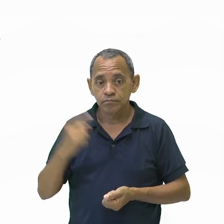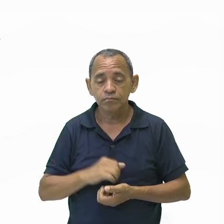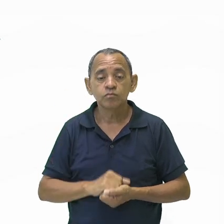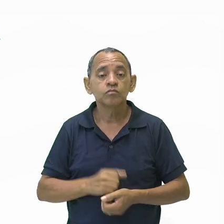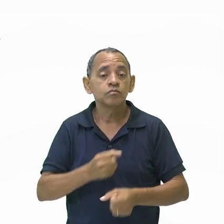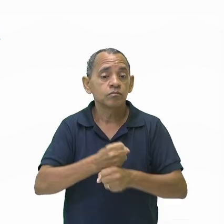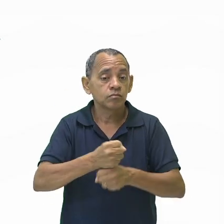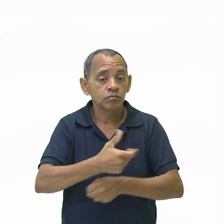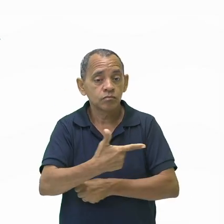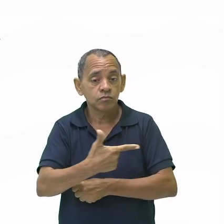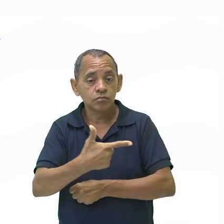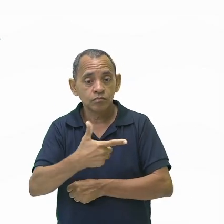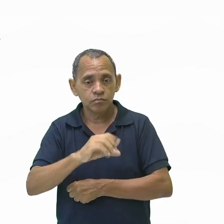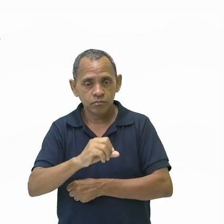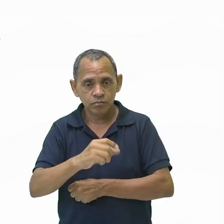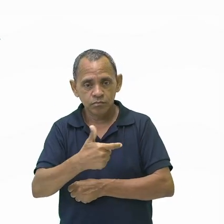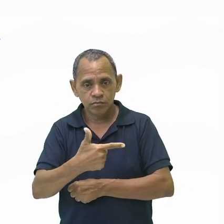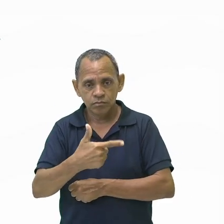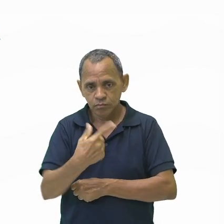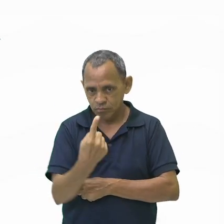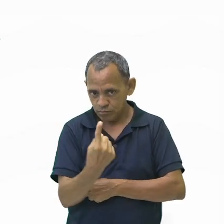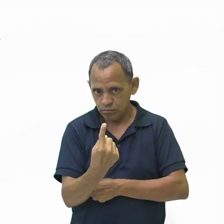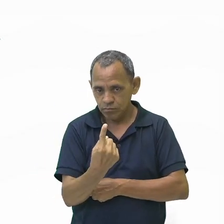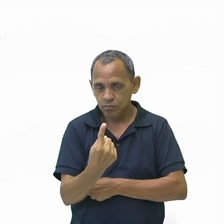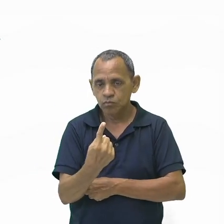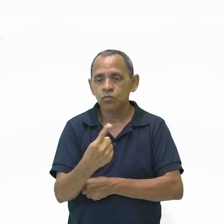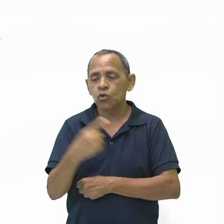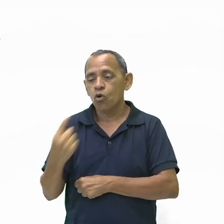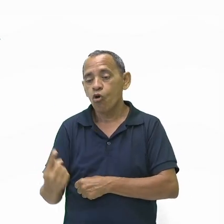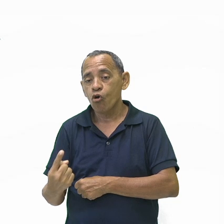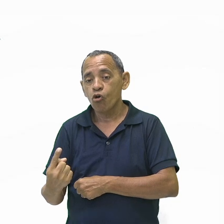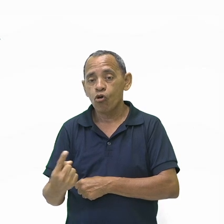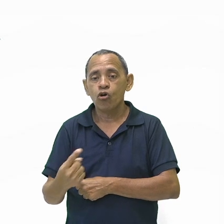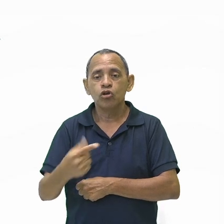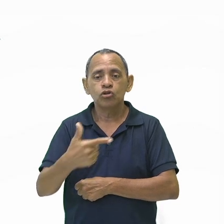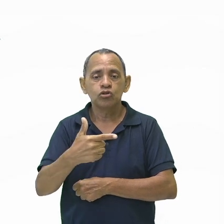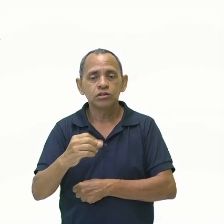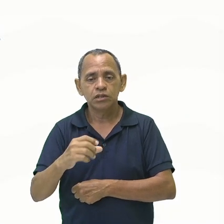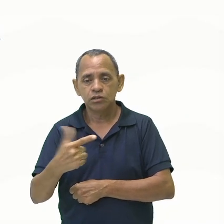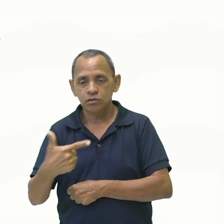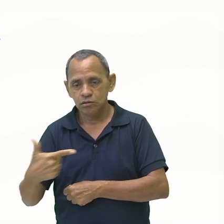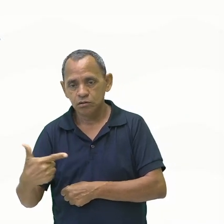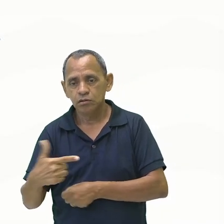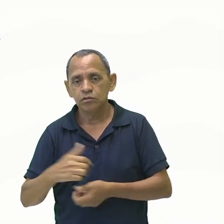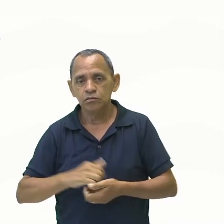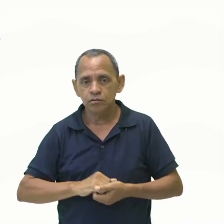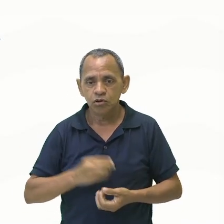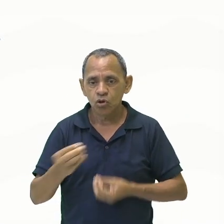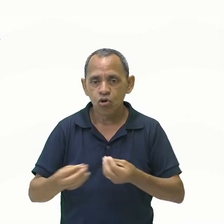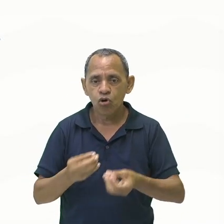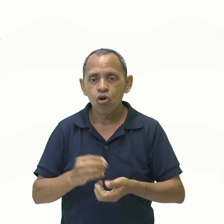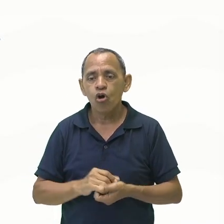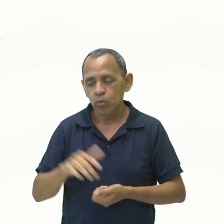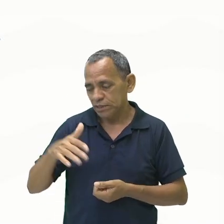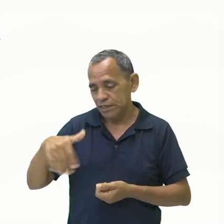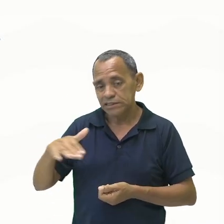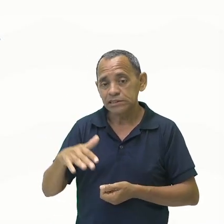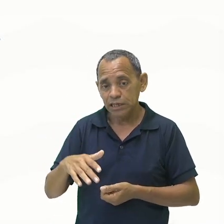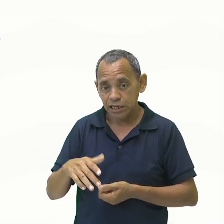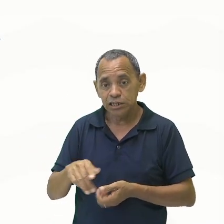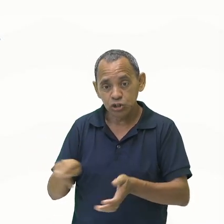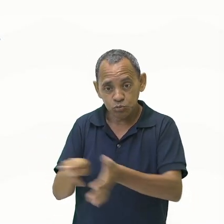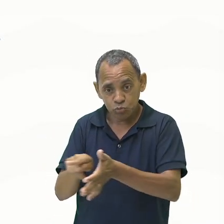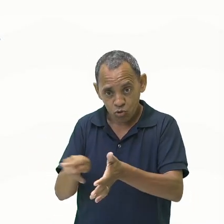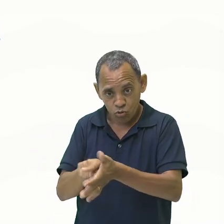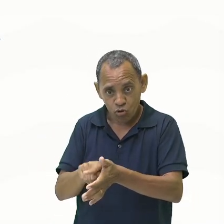vai parar onde deveria, né? Nas áreas adequadas. A gente vê que é de aproximadamente 60%, né? Mas nós temos um percentual